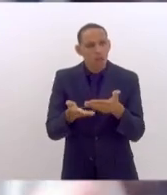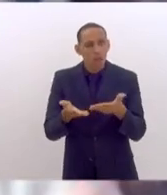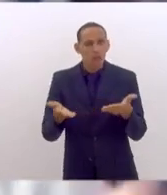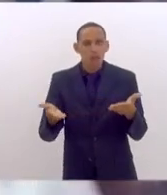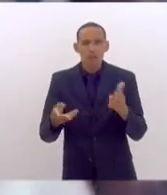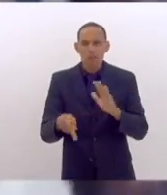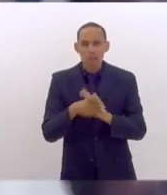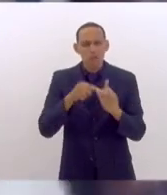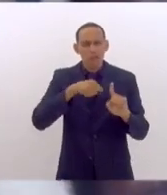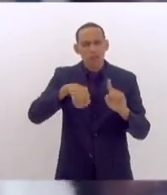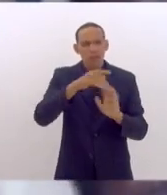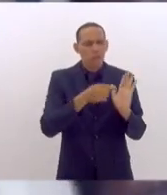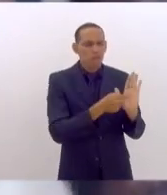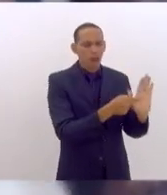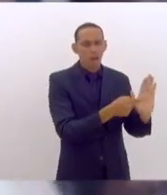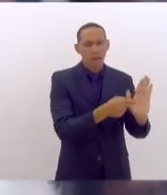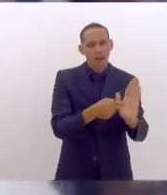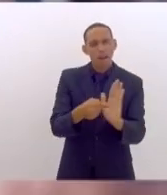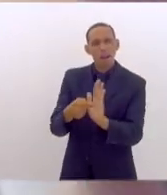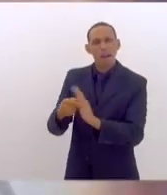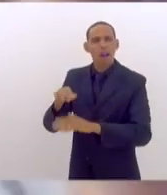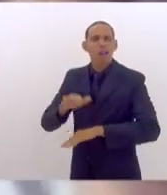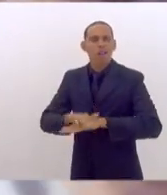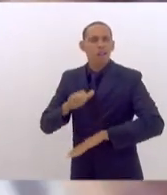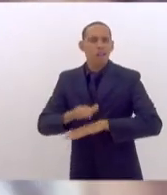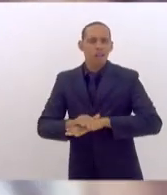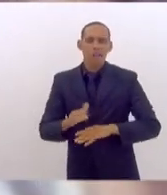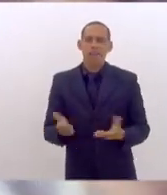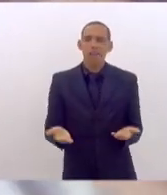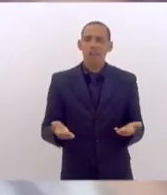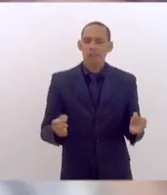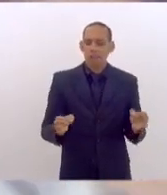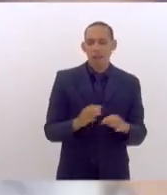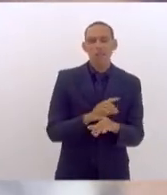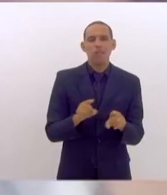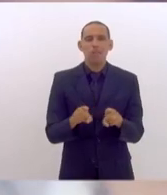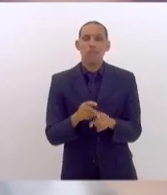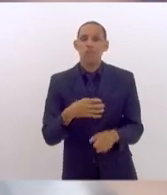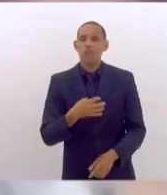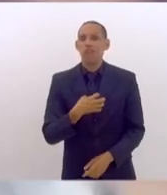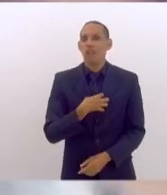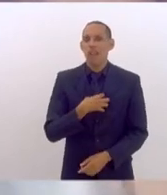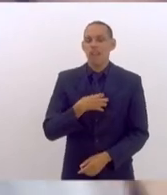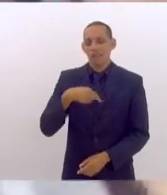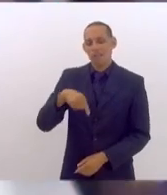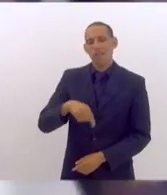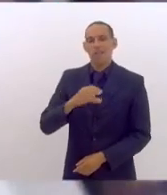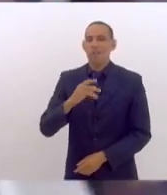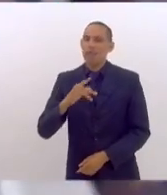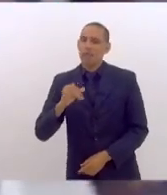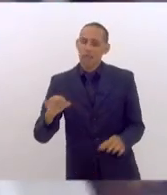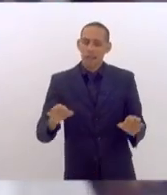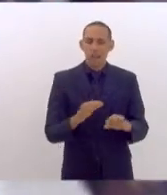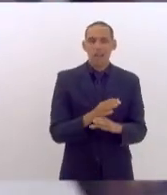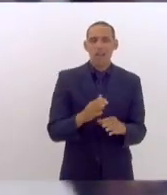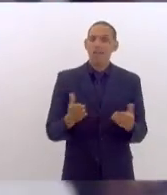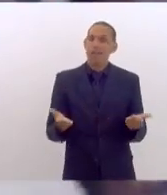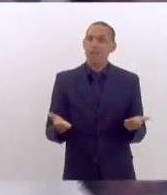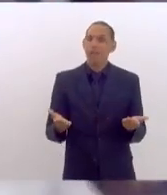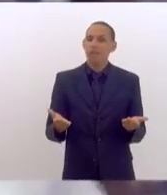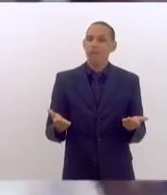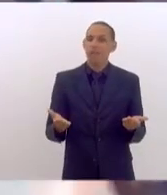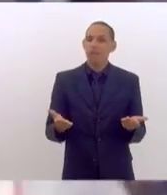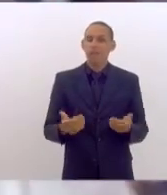para a sociedade que é feito e concluído da forma como essa CPI para concluir de maneira aqui